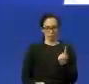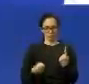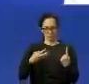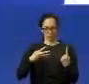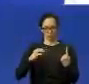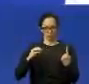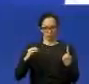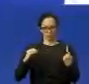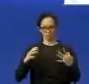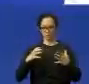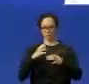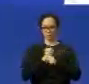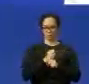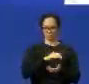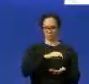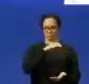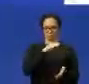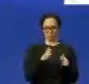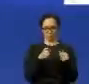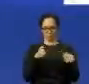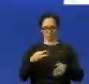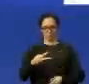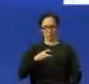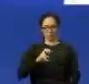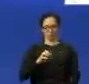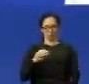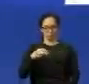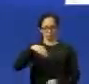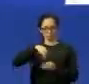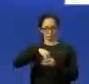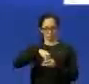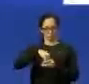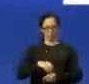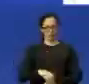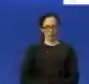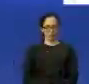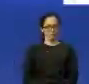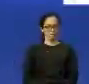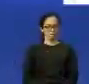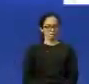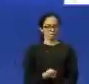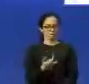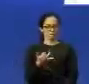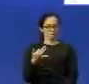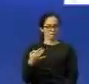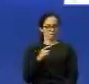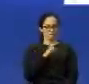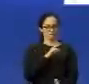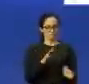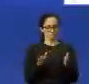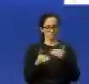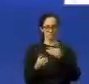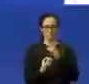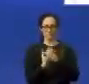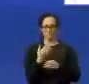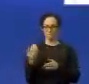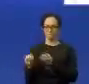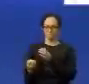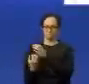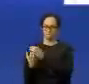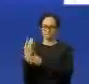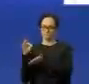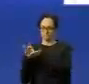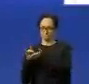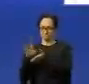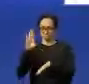400 e o seu volume é de 25 centímetros cúbicos. Ele quer saber o volume do monumento original em